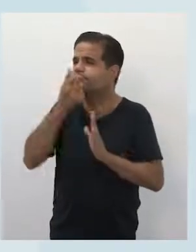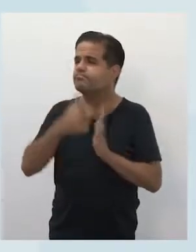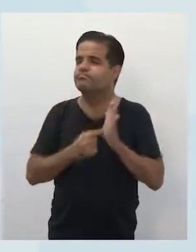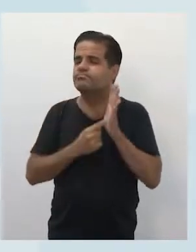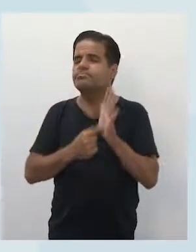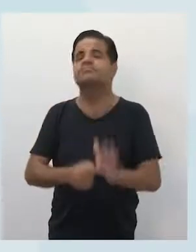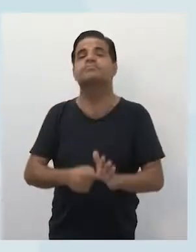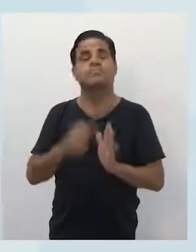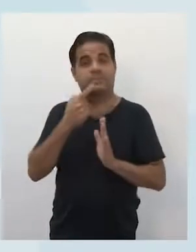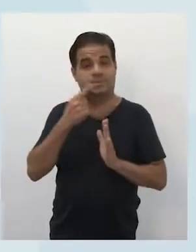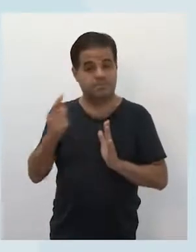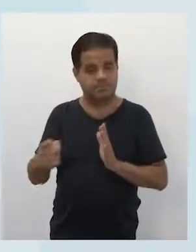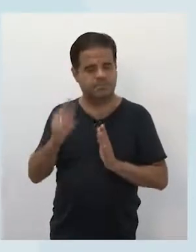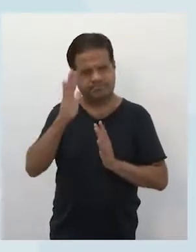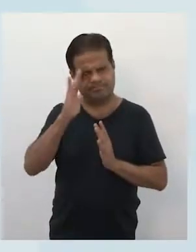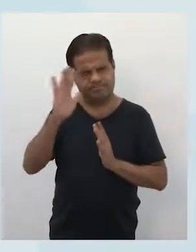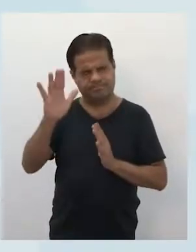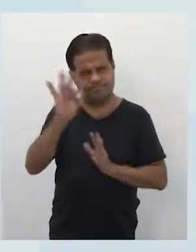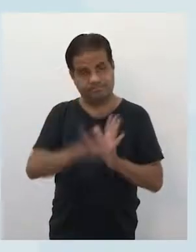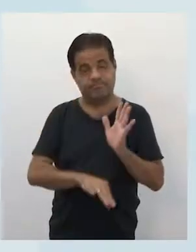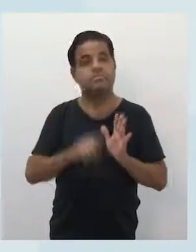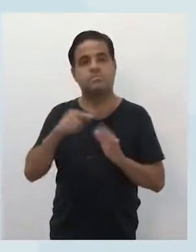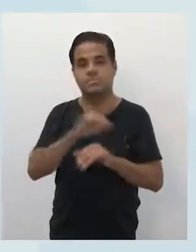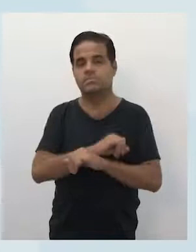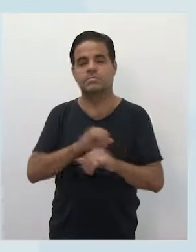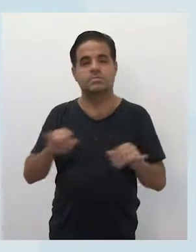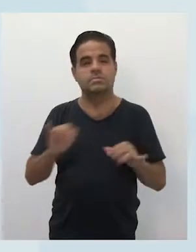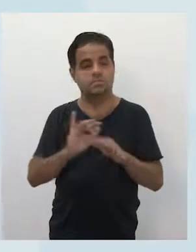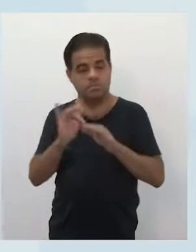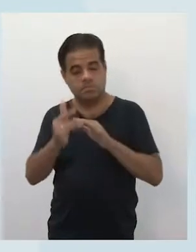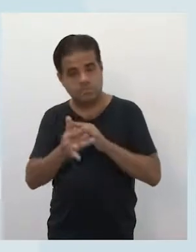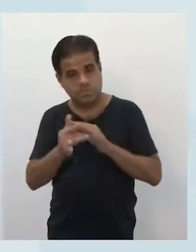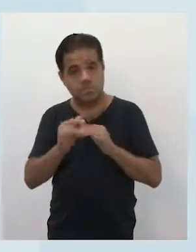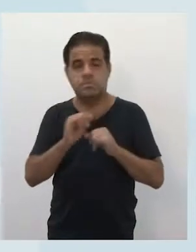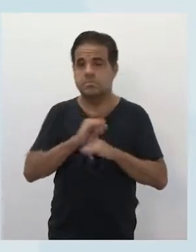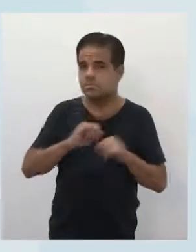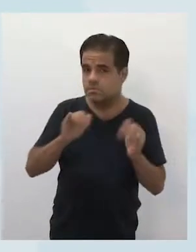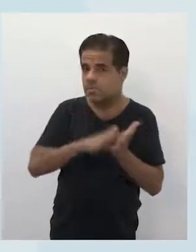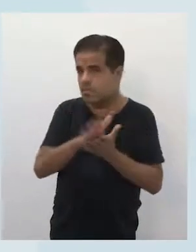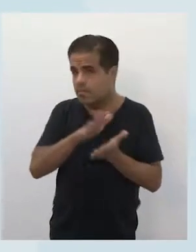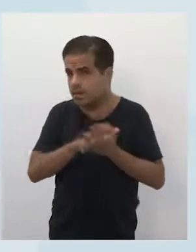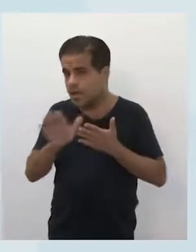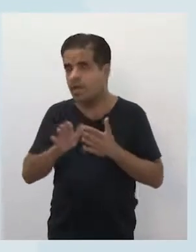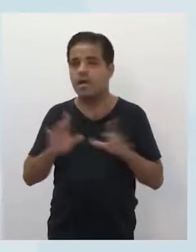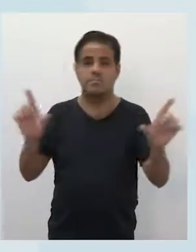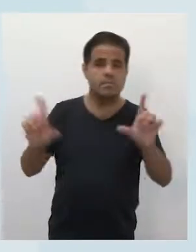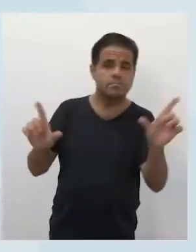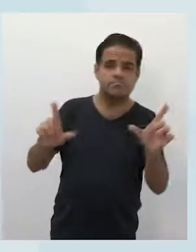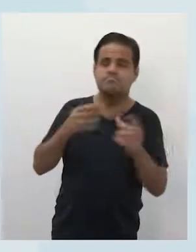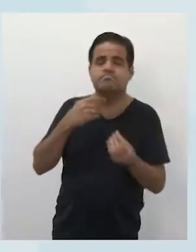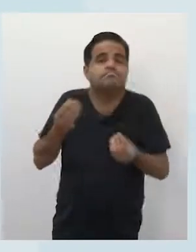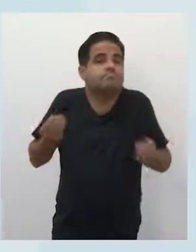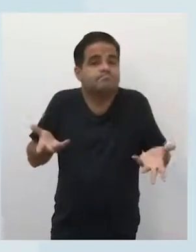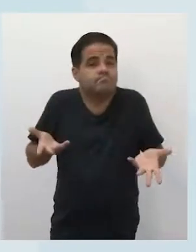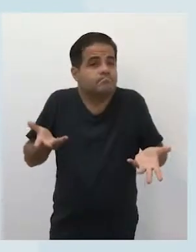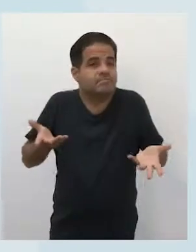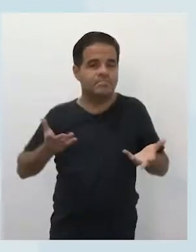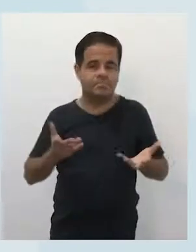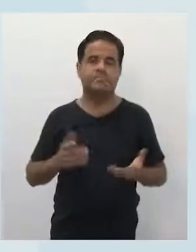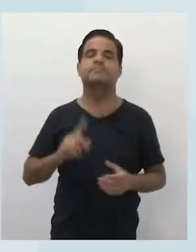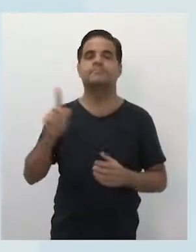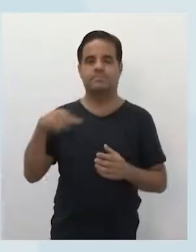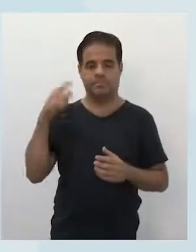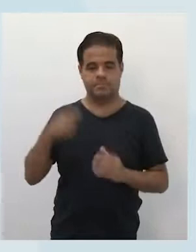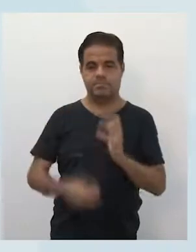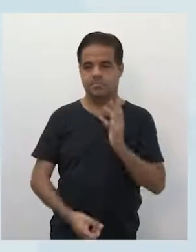estão falando e pensem, esse texto será publicado em mídias digitais ou impresso, televisivos, como é que será? E aí